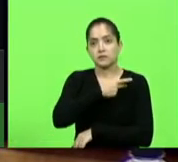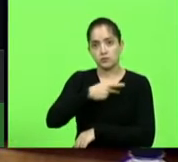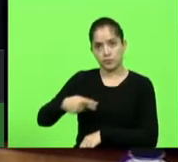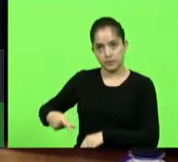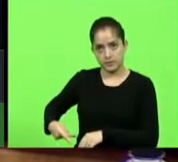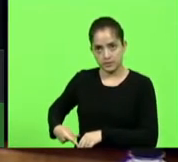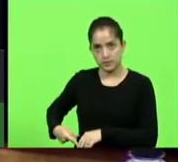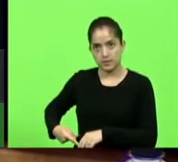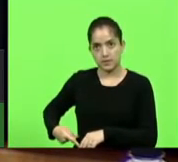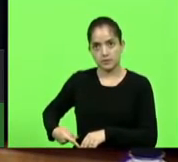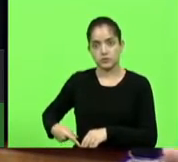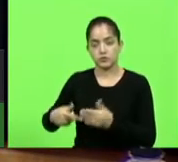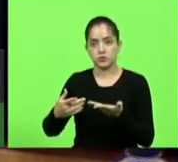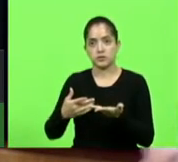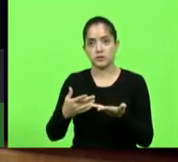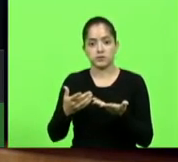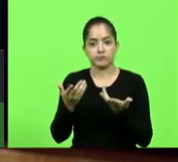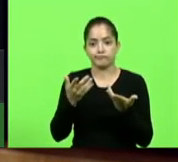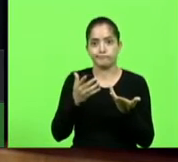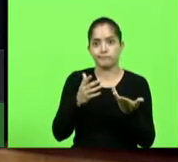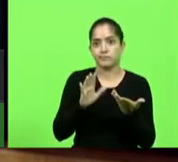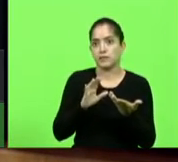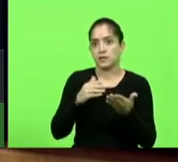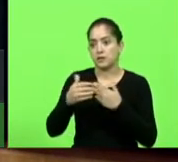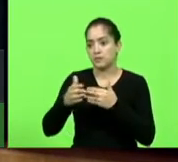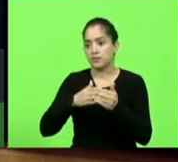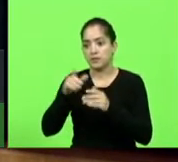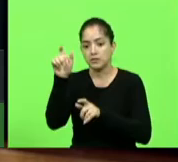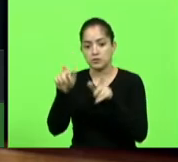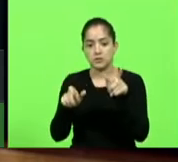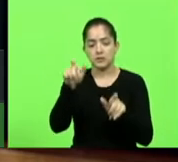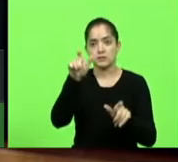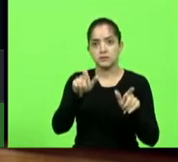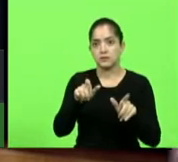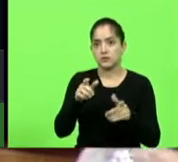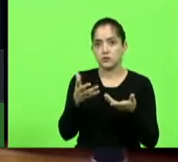que ninguém deseja, independente de quem sejam as pessoas, né?